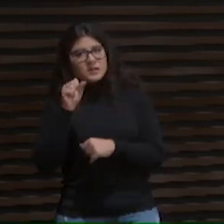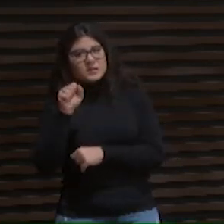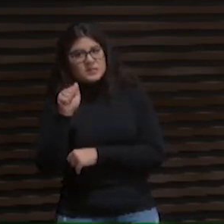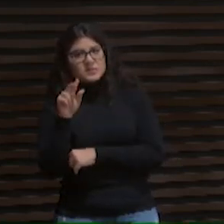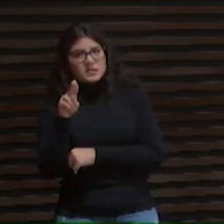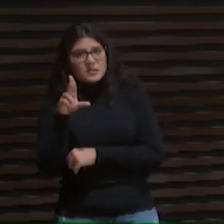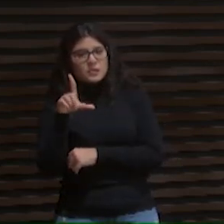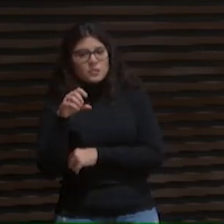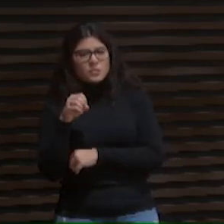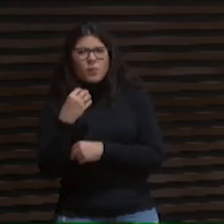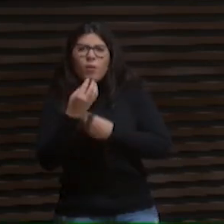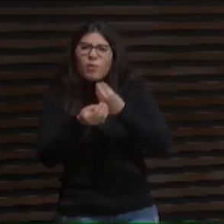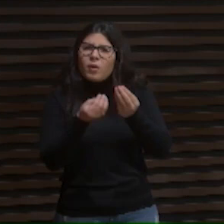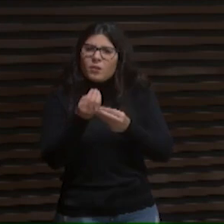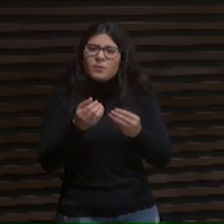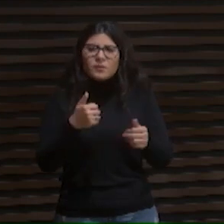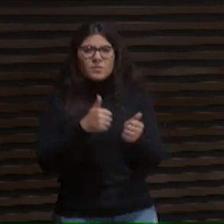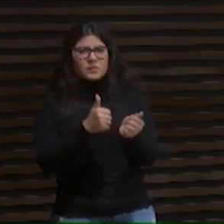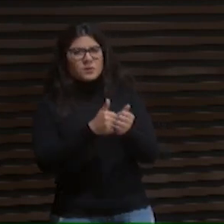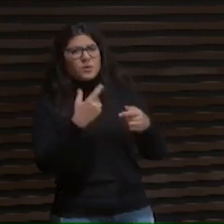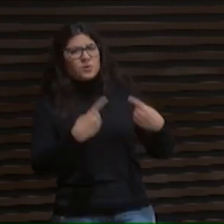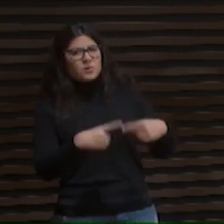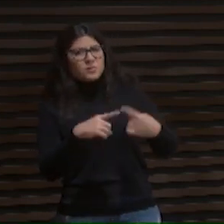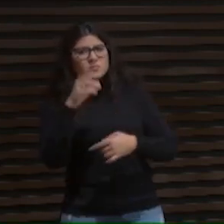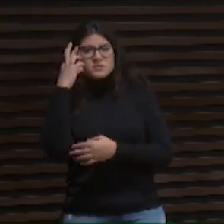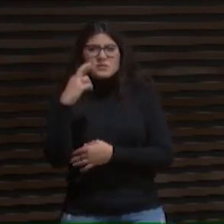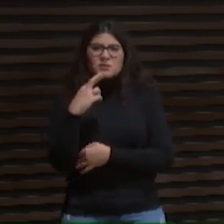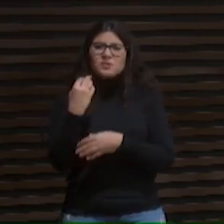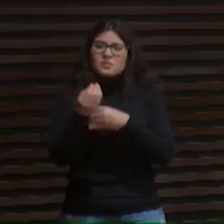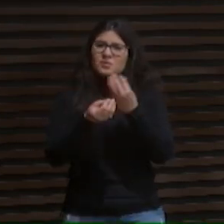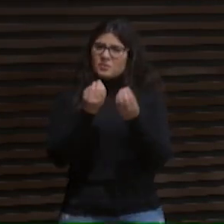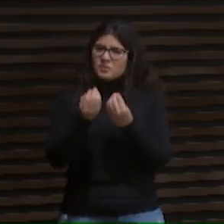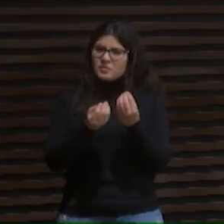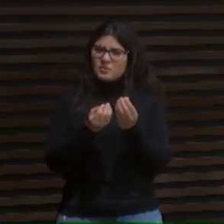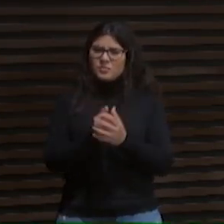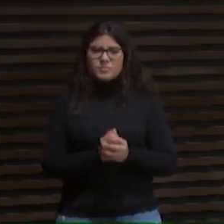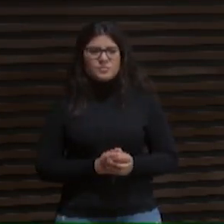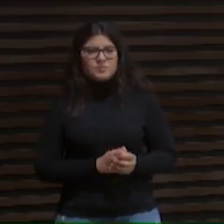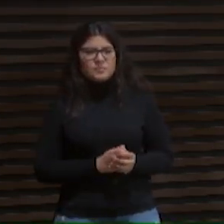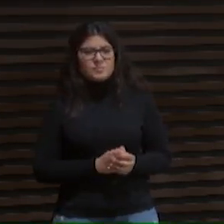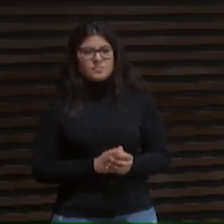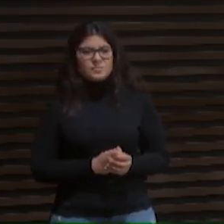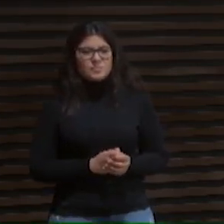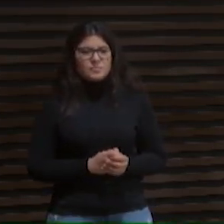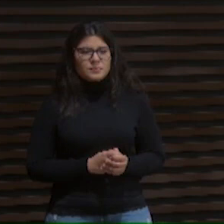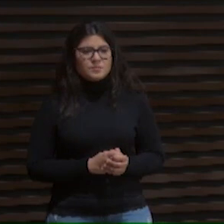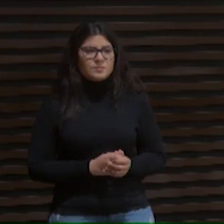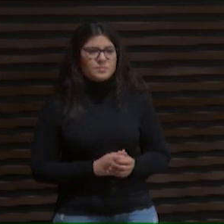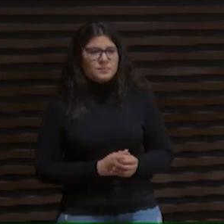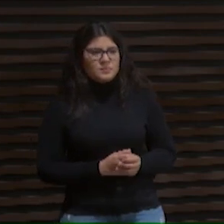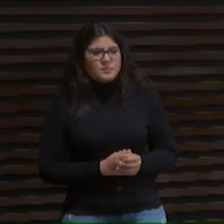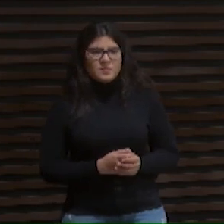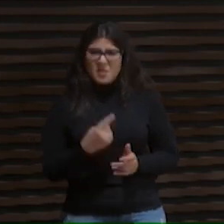Esse homem é perseguidor. Esse homem lá estava contemplando a morte de Estevão.